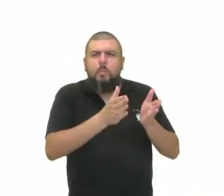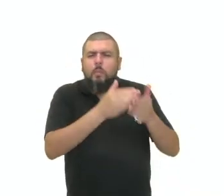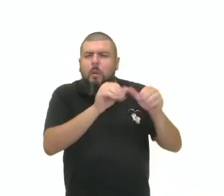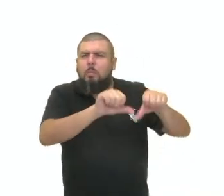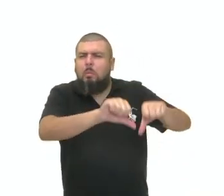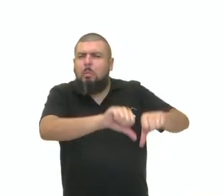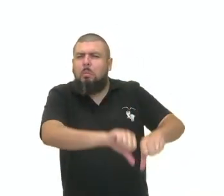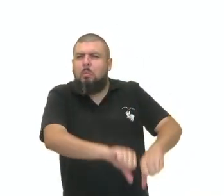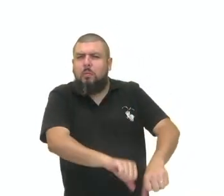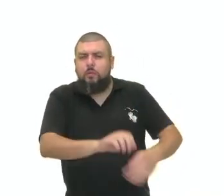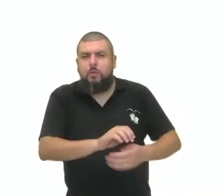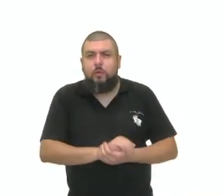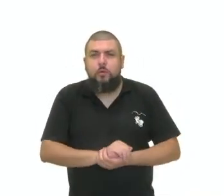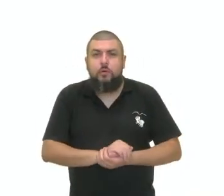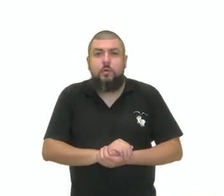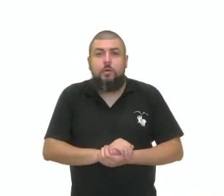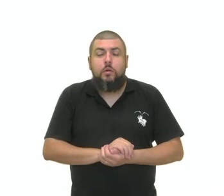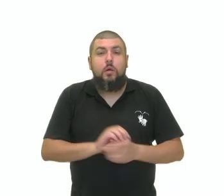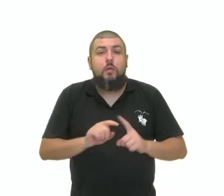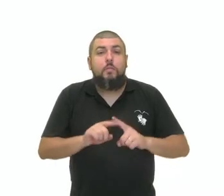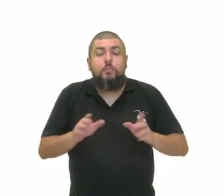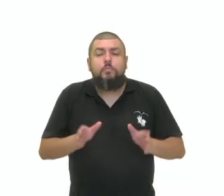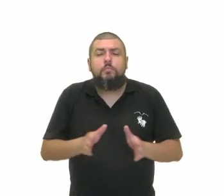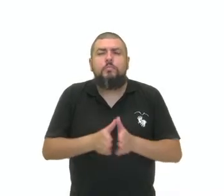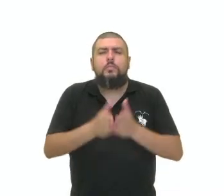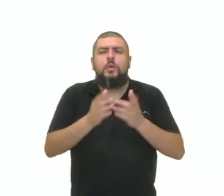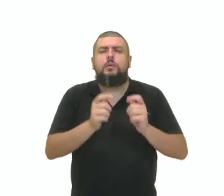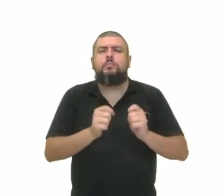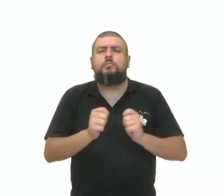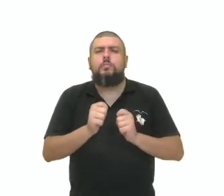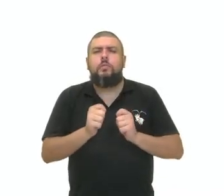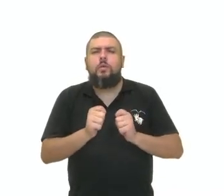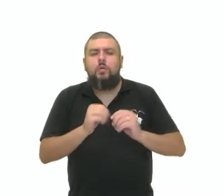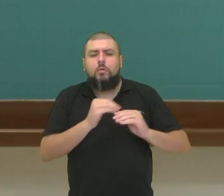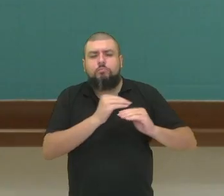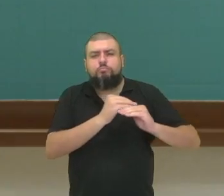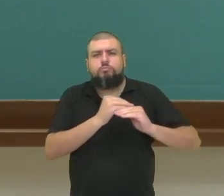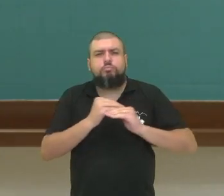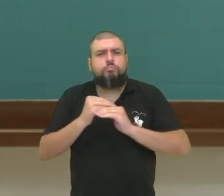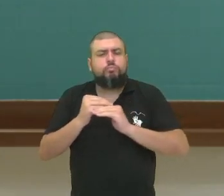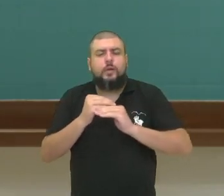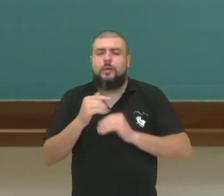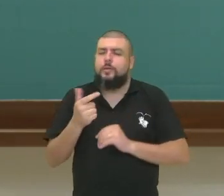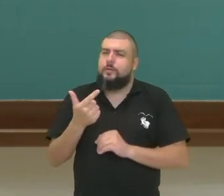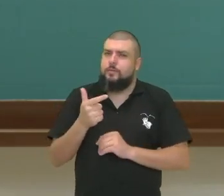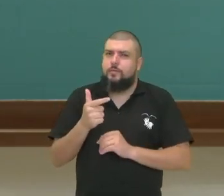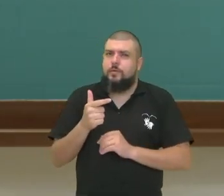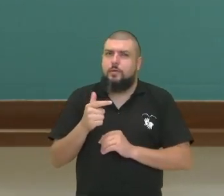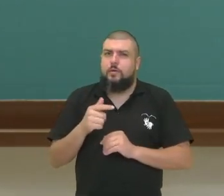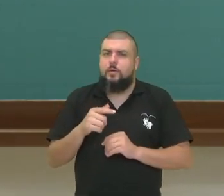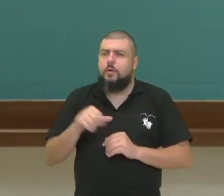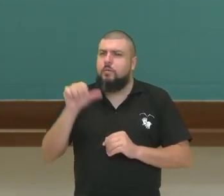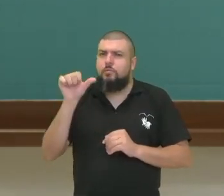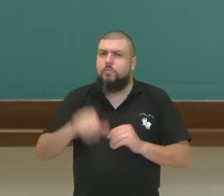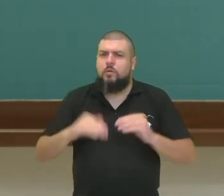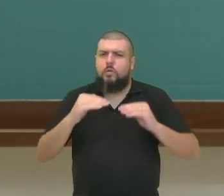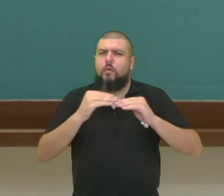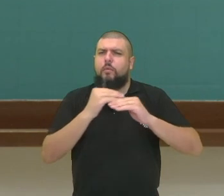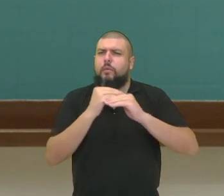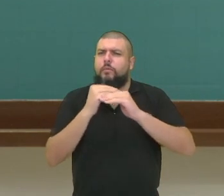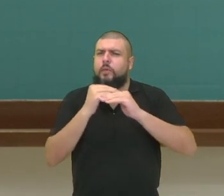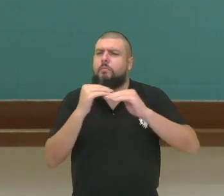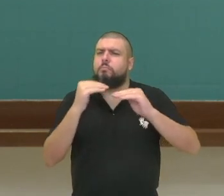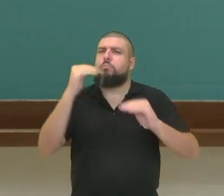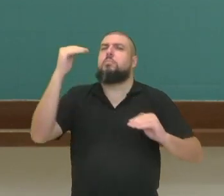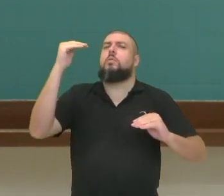beneficiou a todos. Ao contrário, aumentou a concentração de renda e aumentou a desigualdade econômica